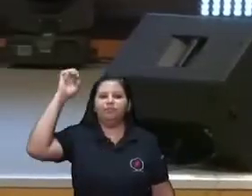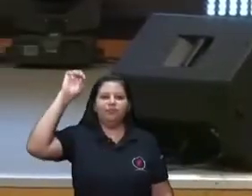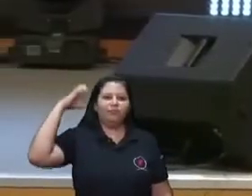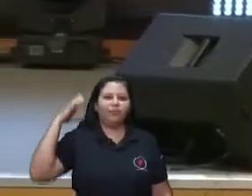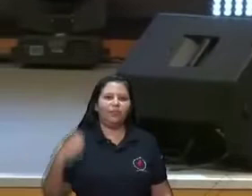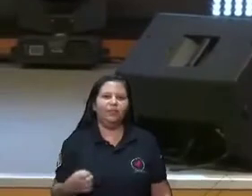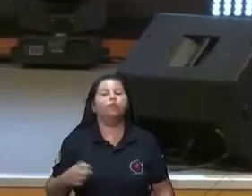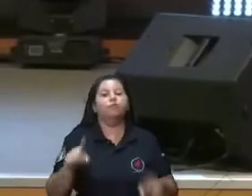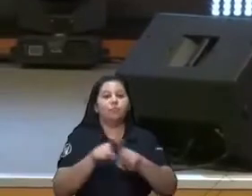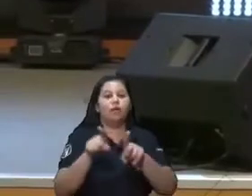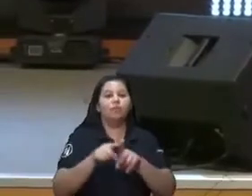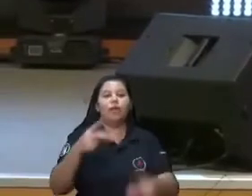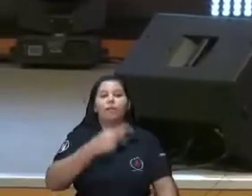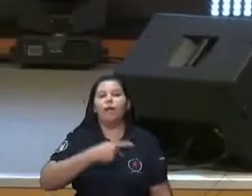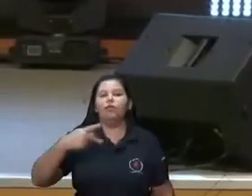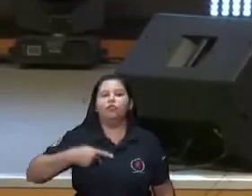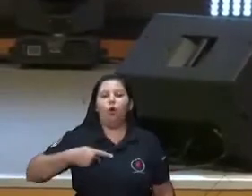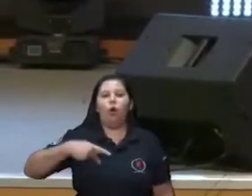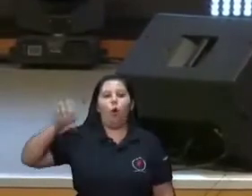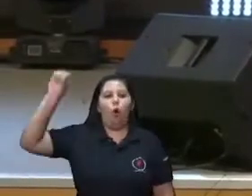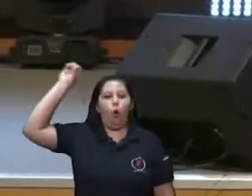que pregou demais, né, gente?